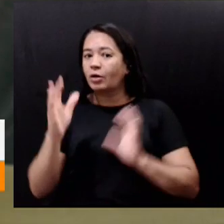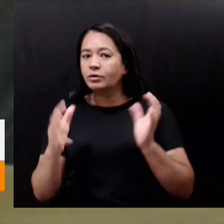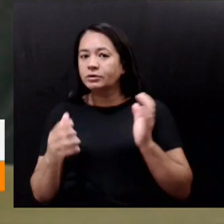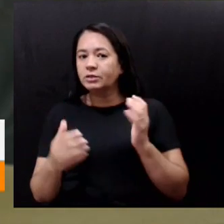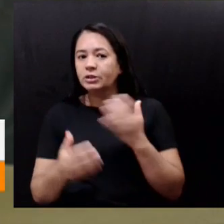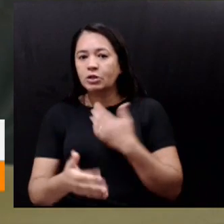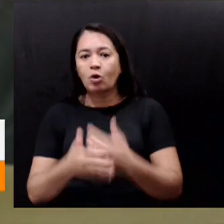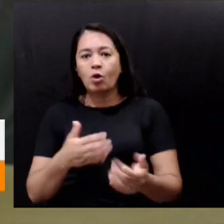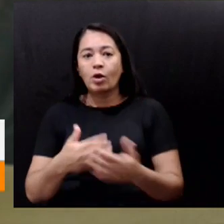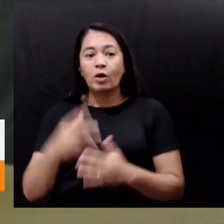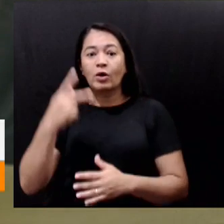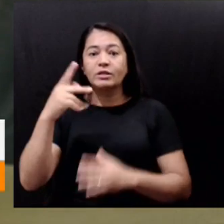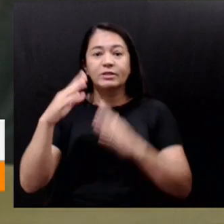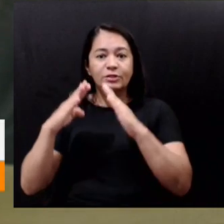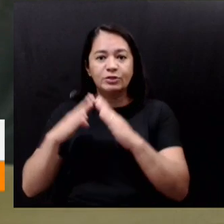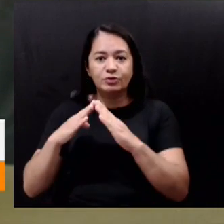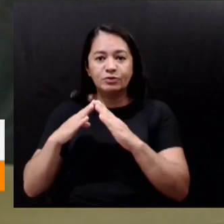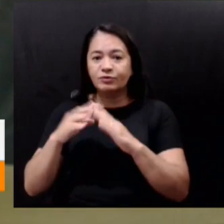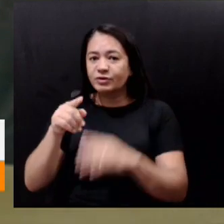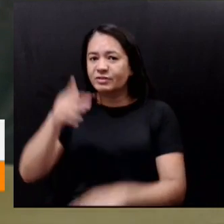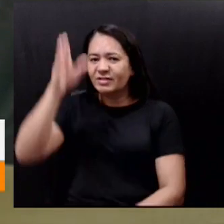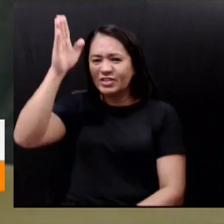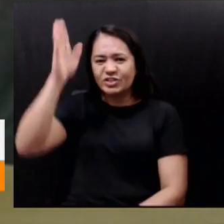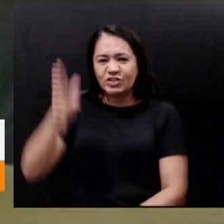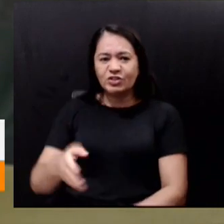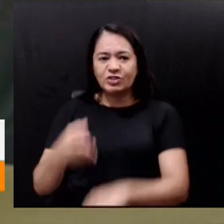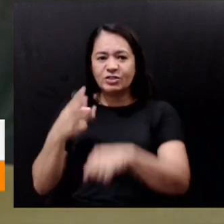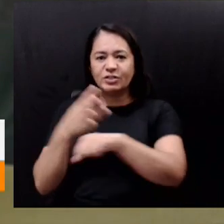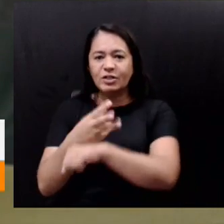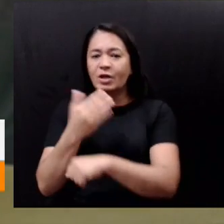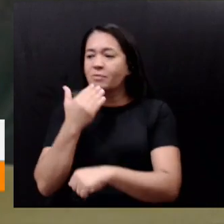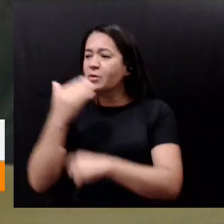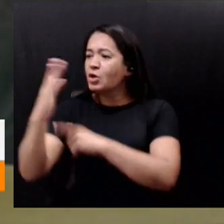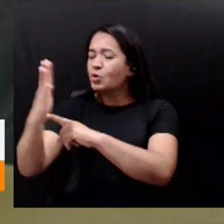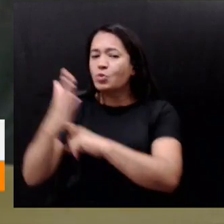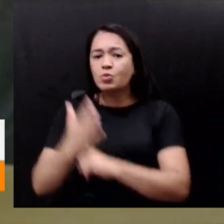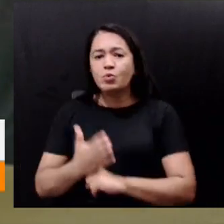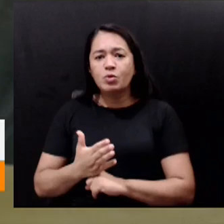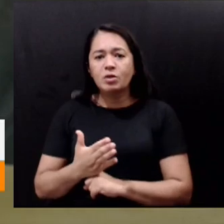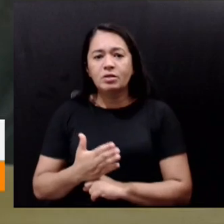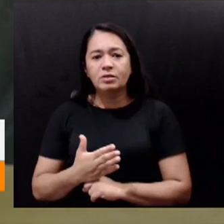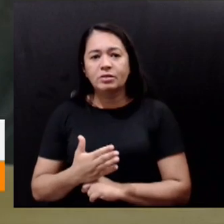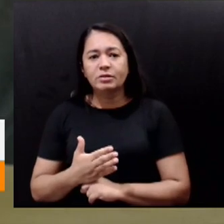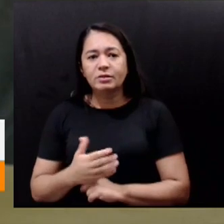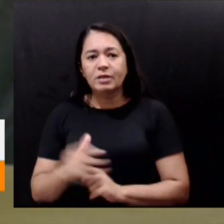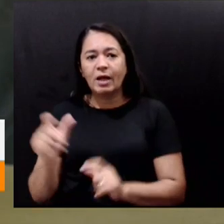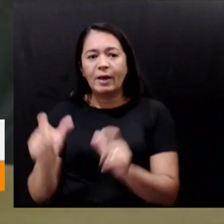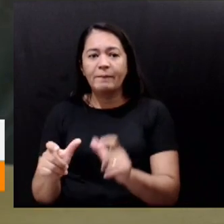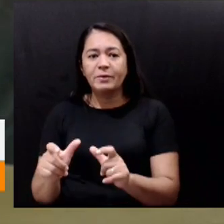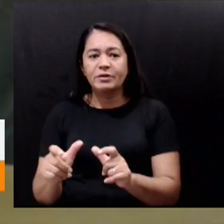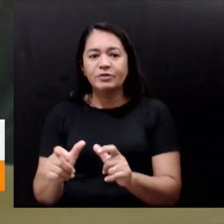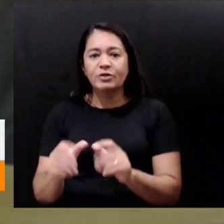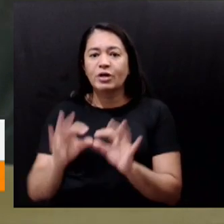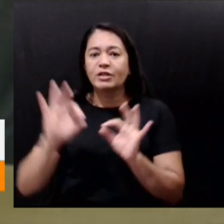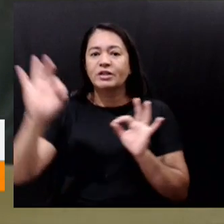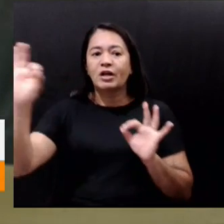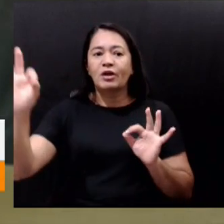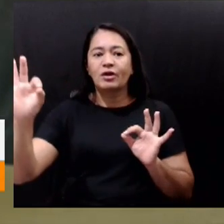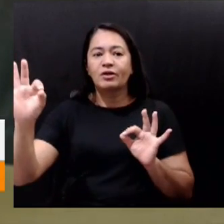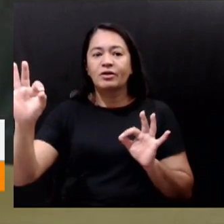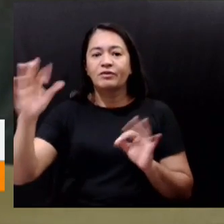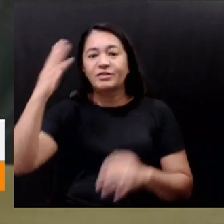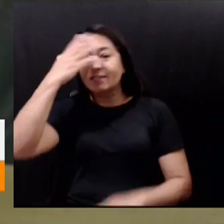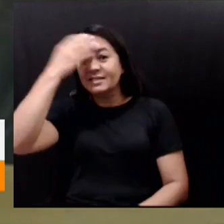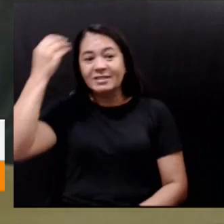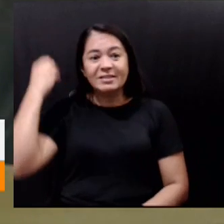vai direto no WhatsApp pedir socorro, né, para alguém que de repente não está perto de você e você esquece que você tem alguém do